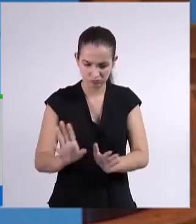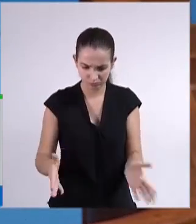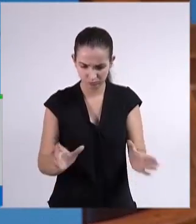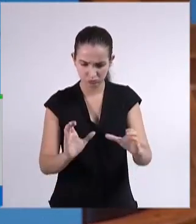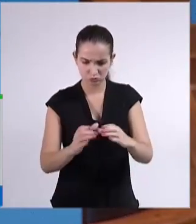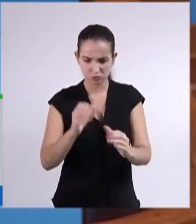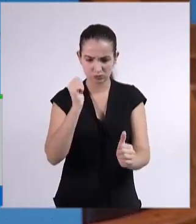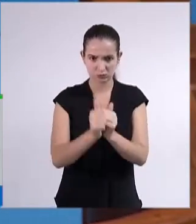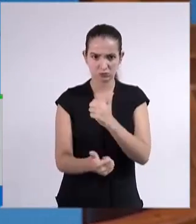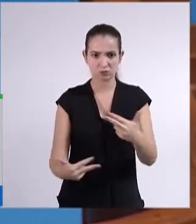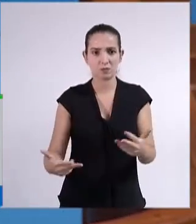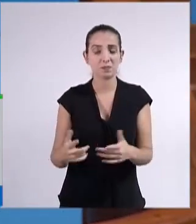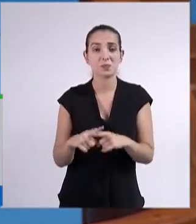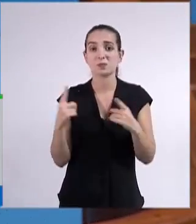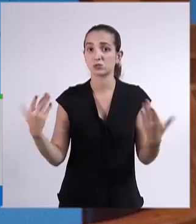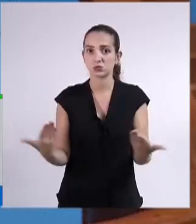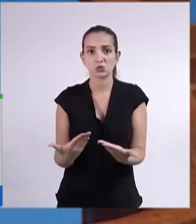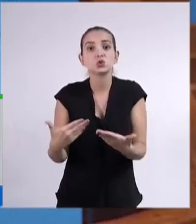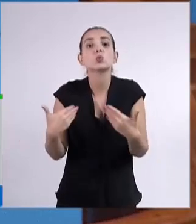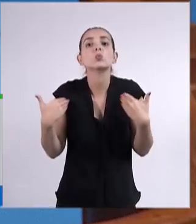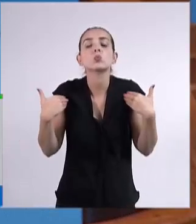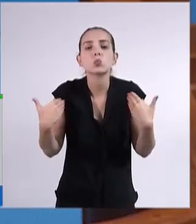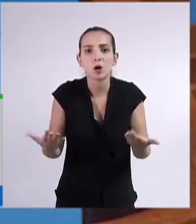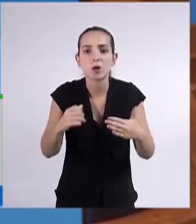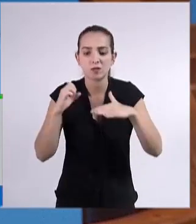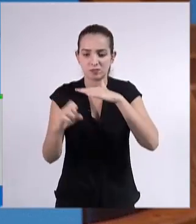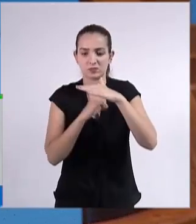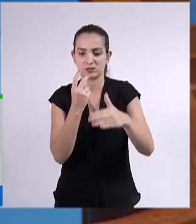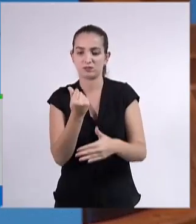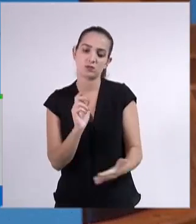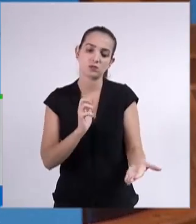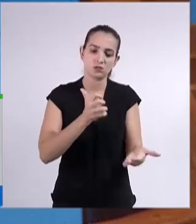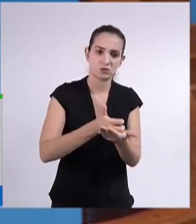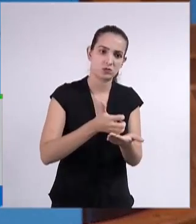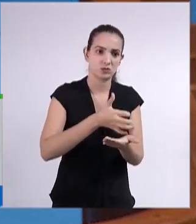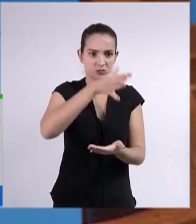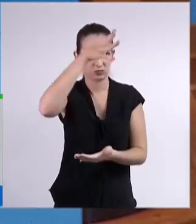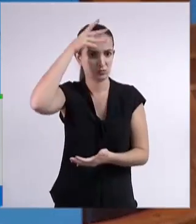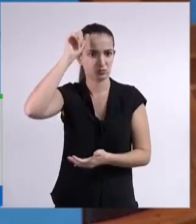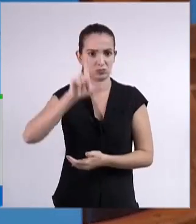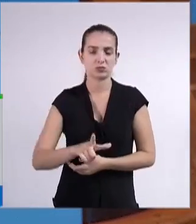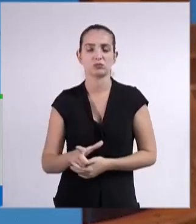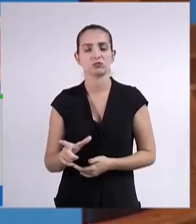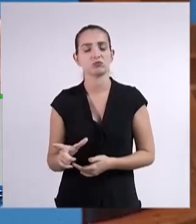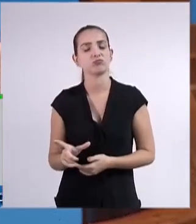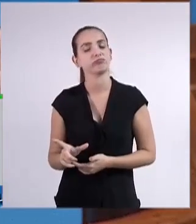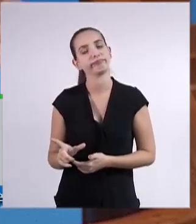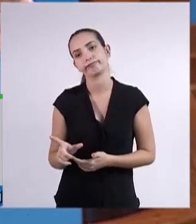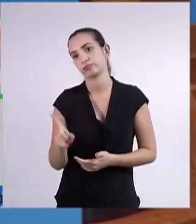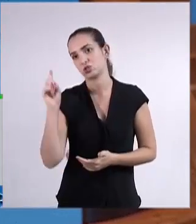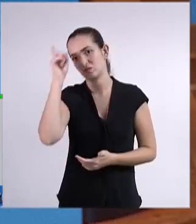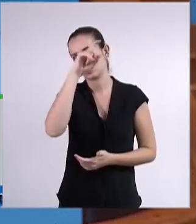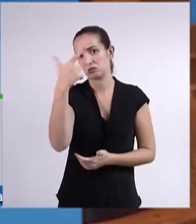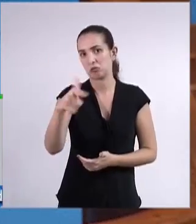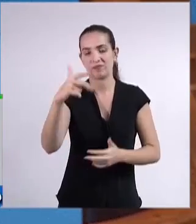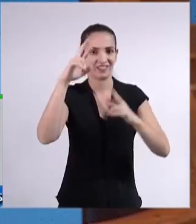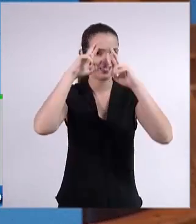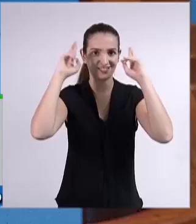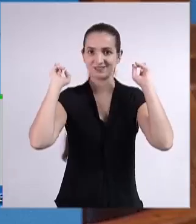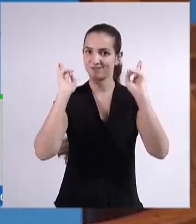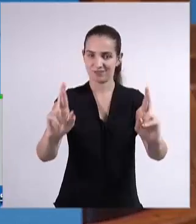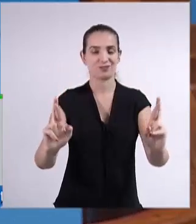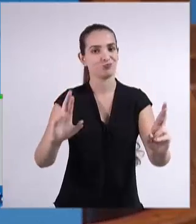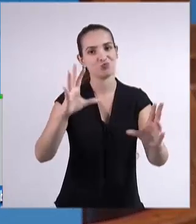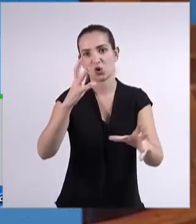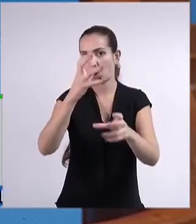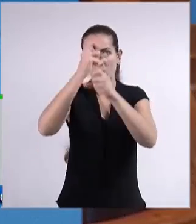ou a empresa, que vai investir no futebol de Mato Grosso do Sul? Difícil. Não há credibilidade